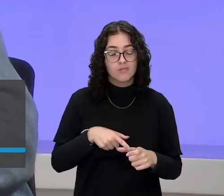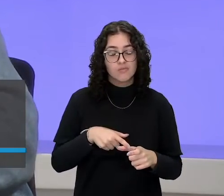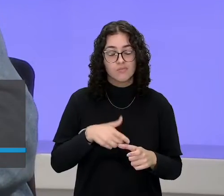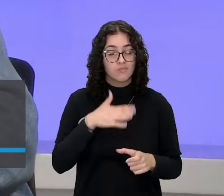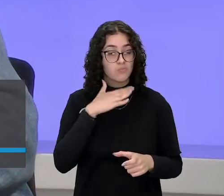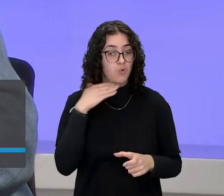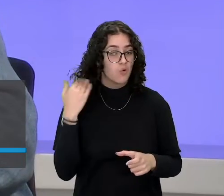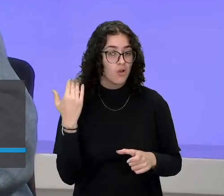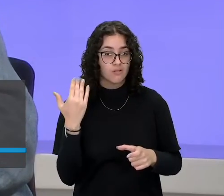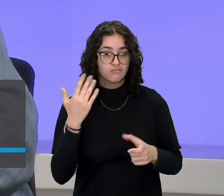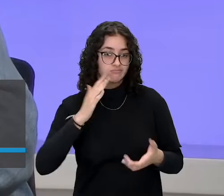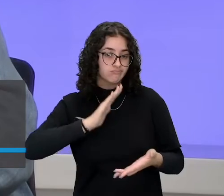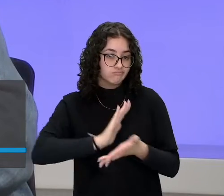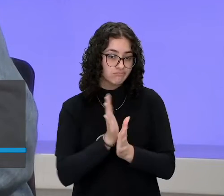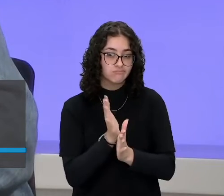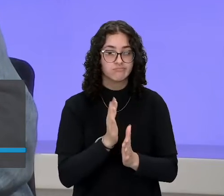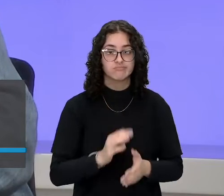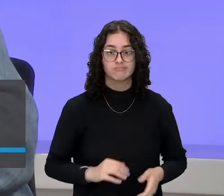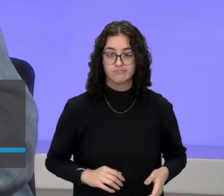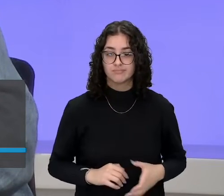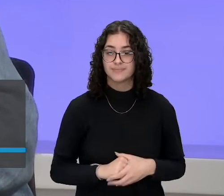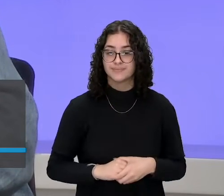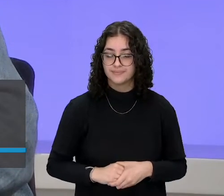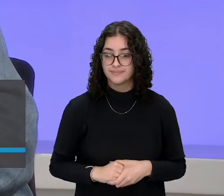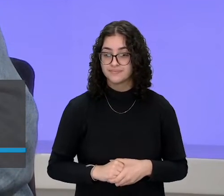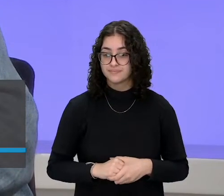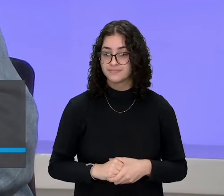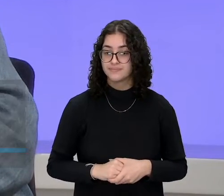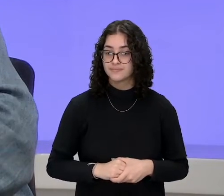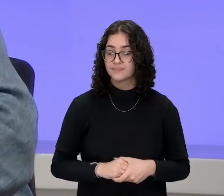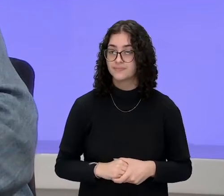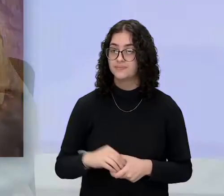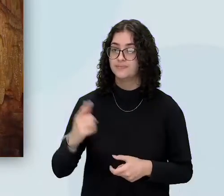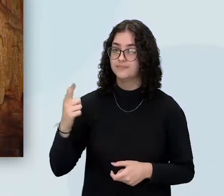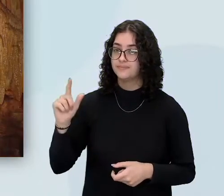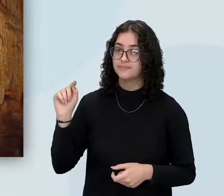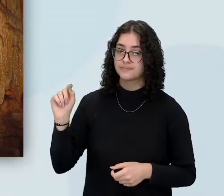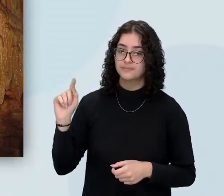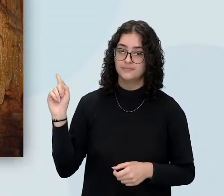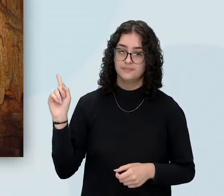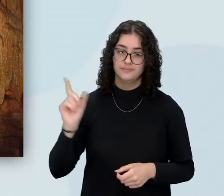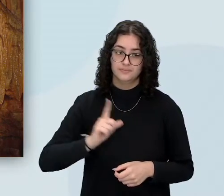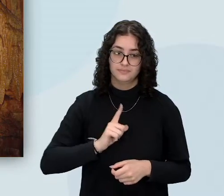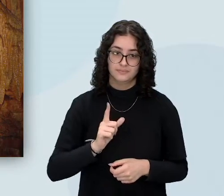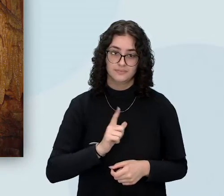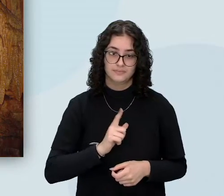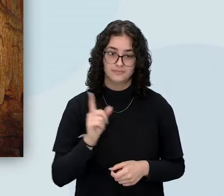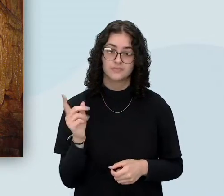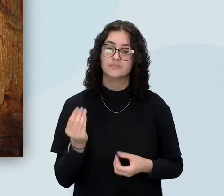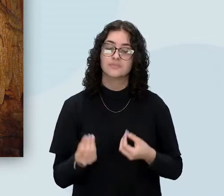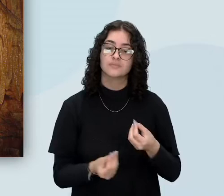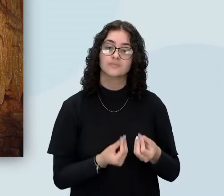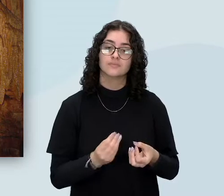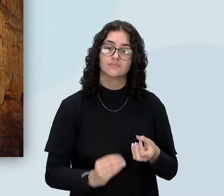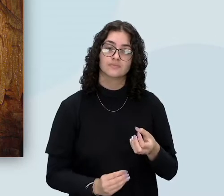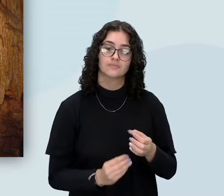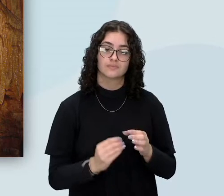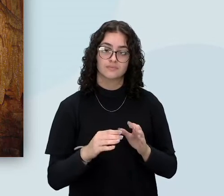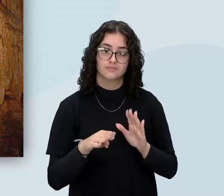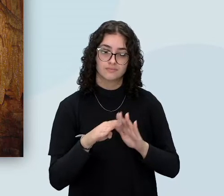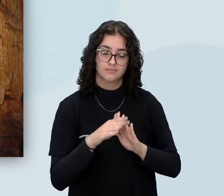extinção. Tá certo? Bom, então, passando para vocês algumas formações agora das cavernas, né?